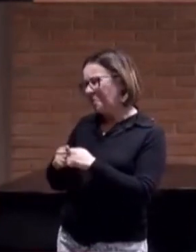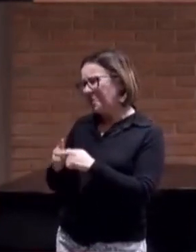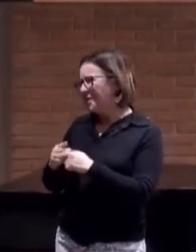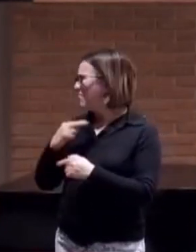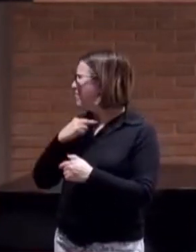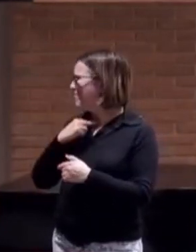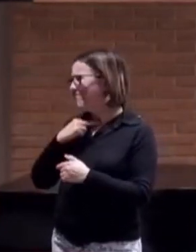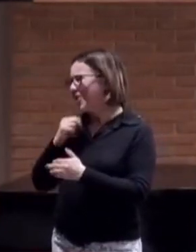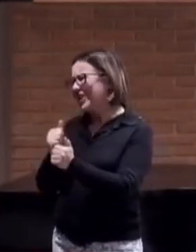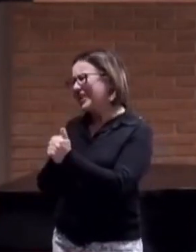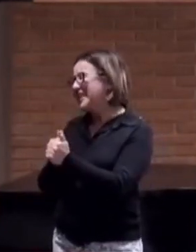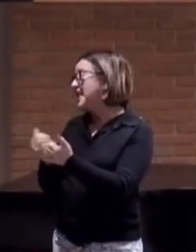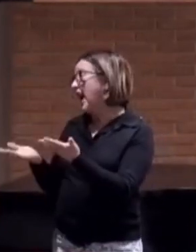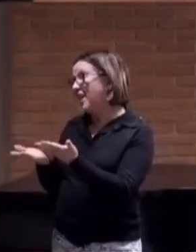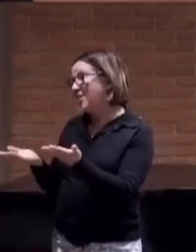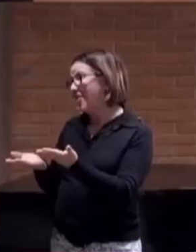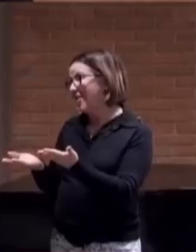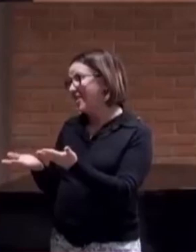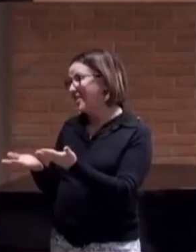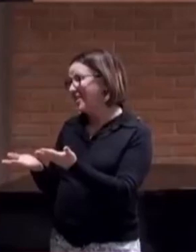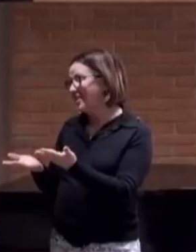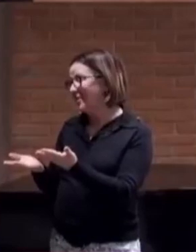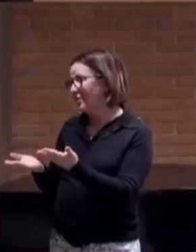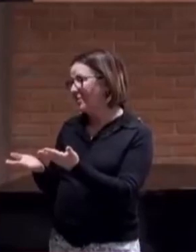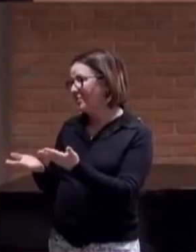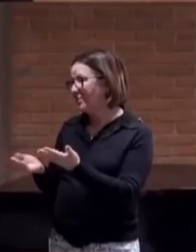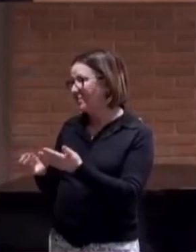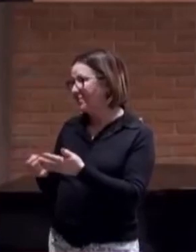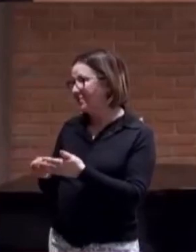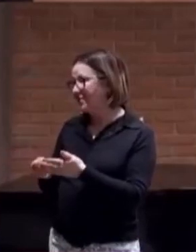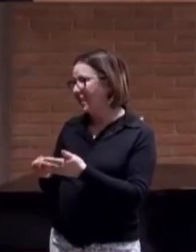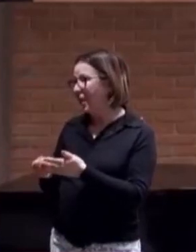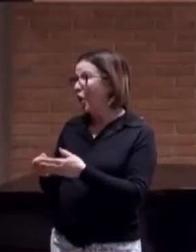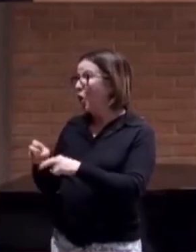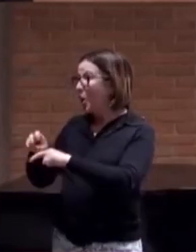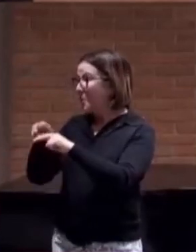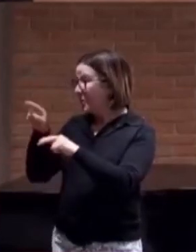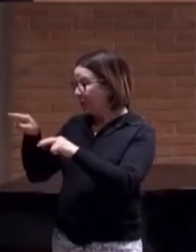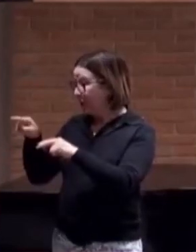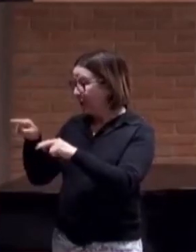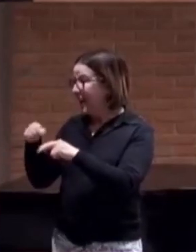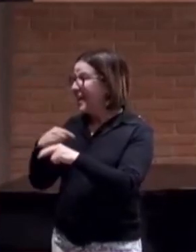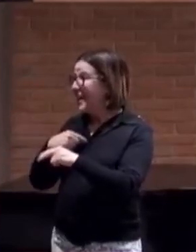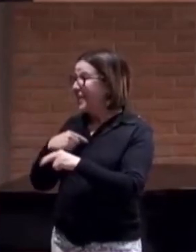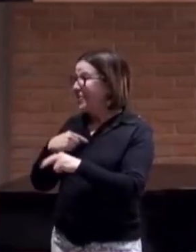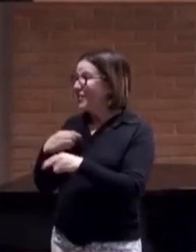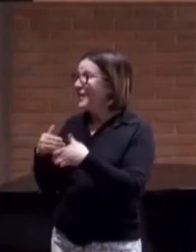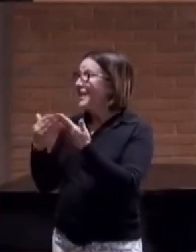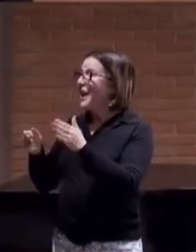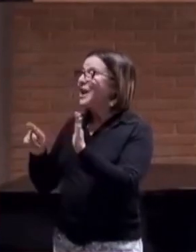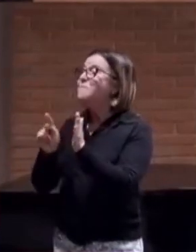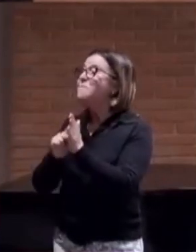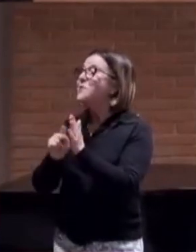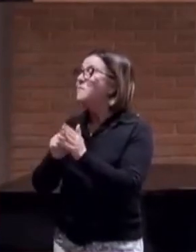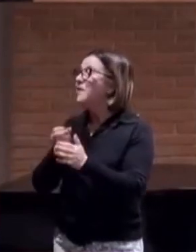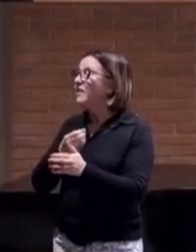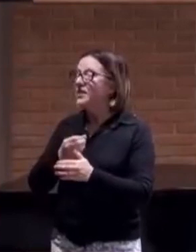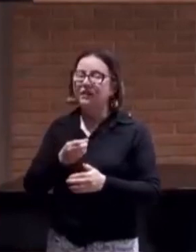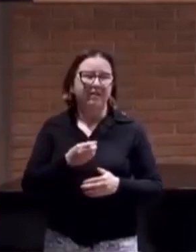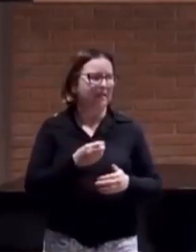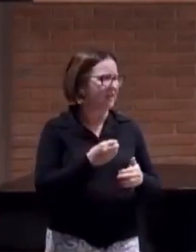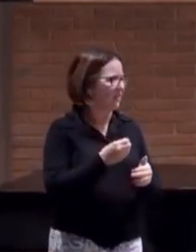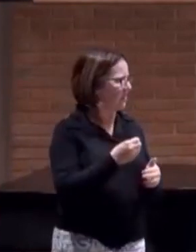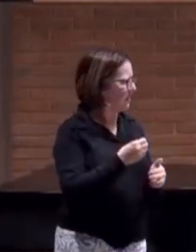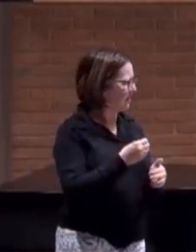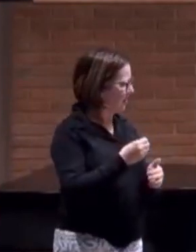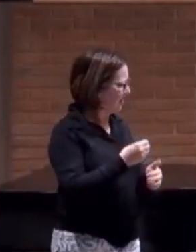posso seguir-te agora? Por ti darei a própria vida. Respondeu Jesus: Darás